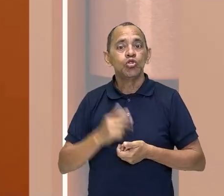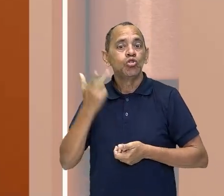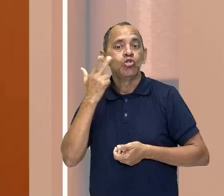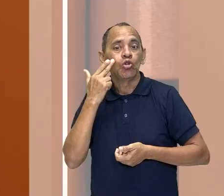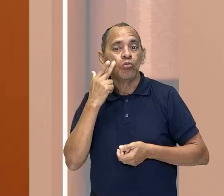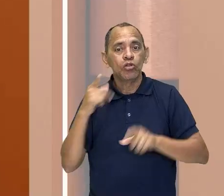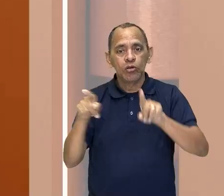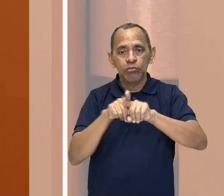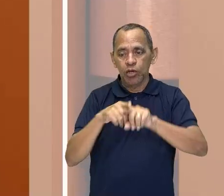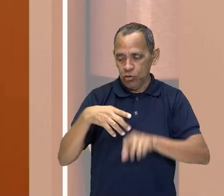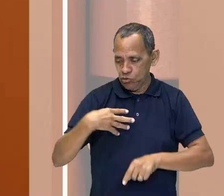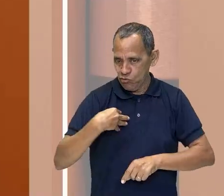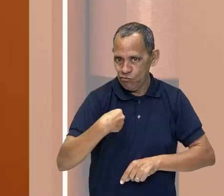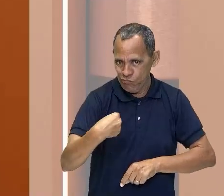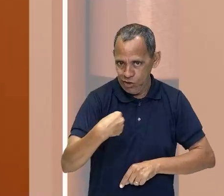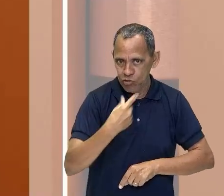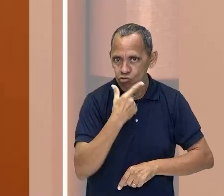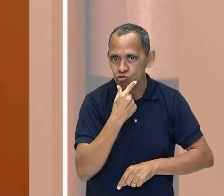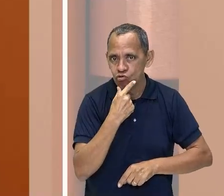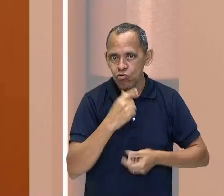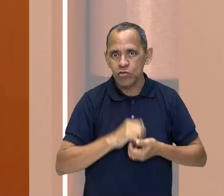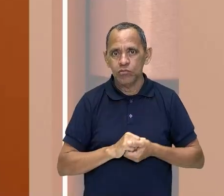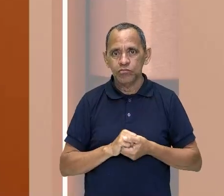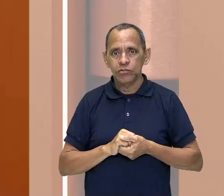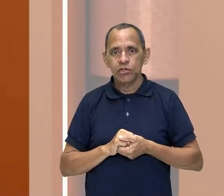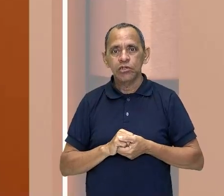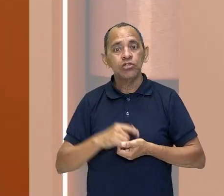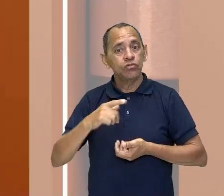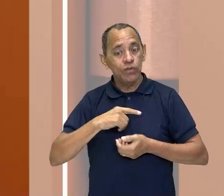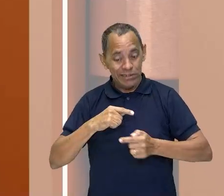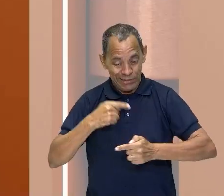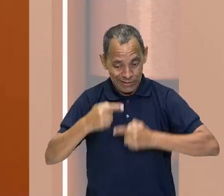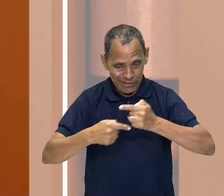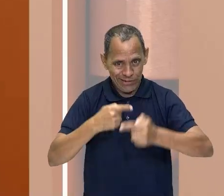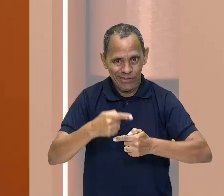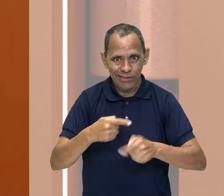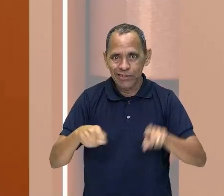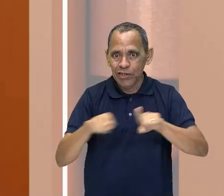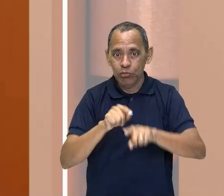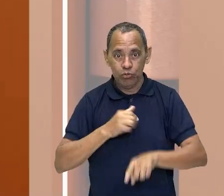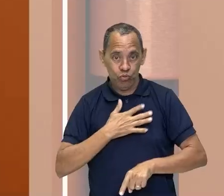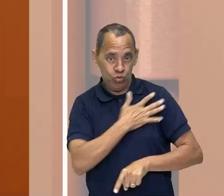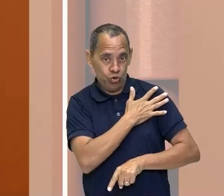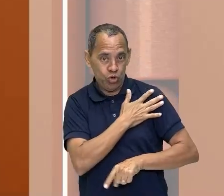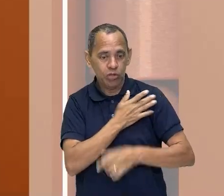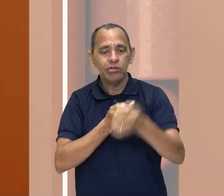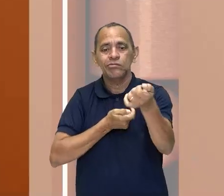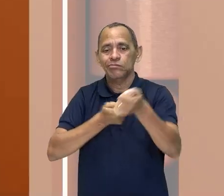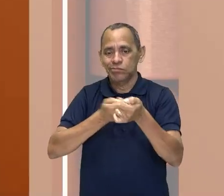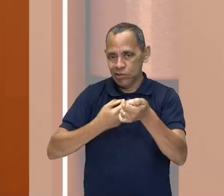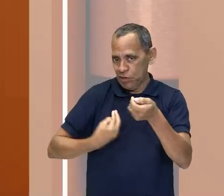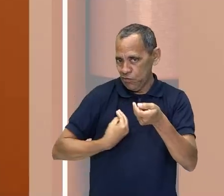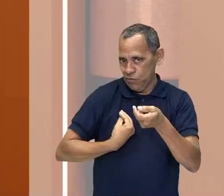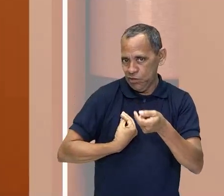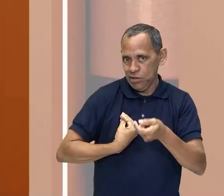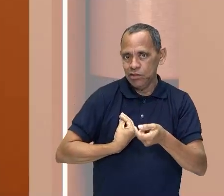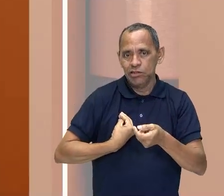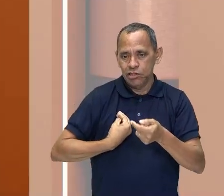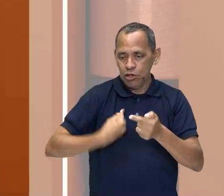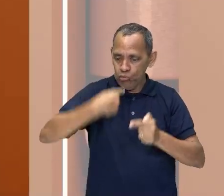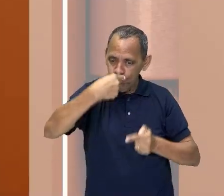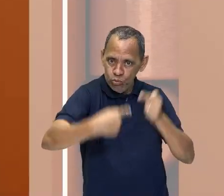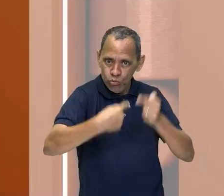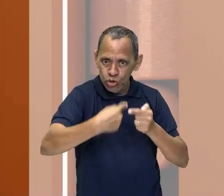o filho de um coronel herdasse o título de coronel do seu pai e controlava a vida política. Por quê, gente? Porque ele tinha